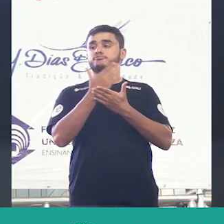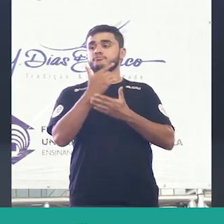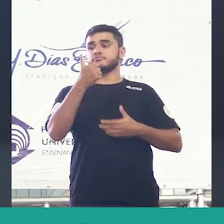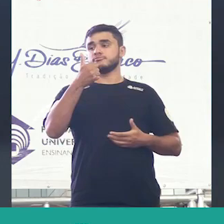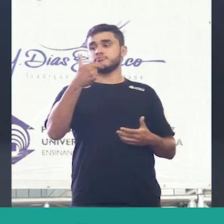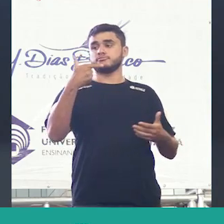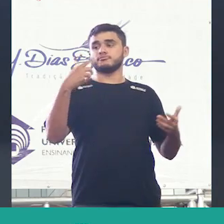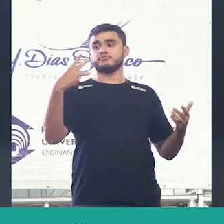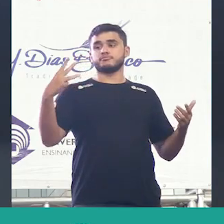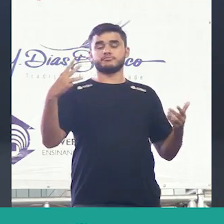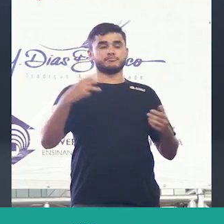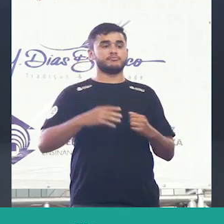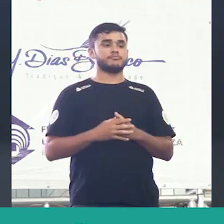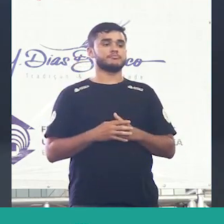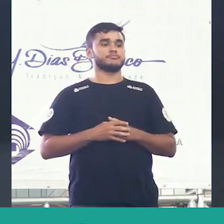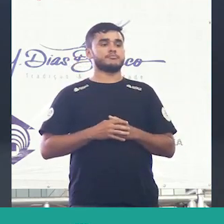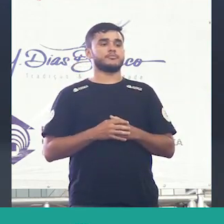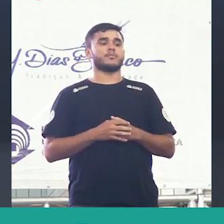123, por favor.